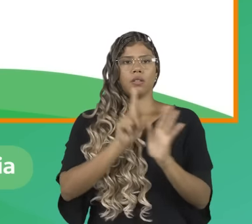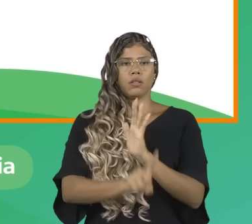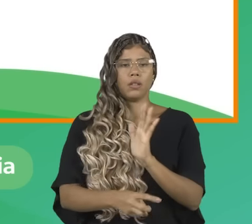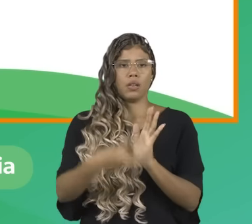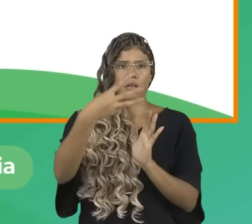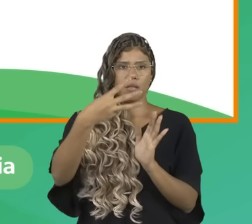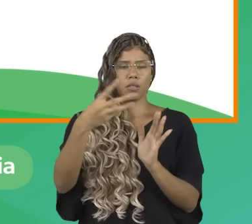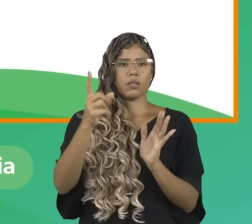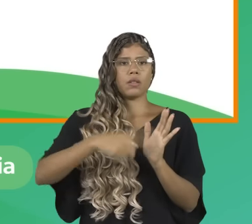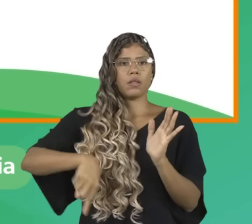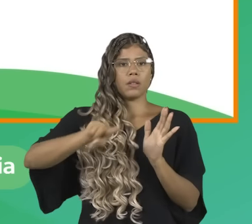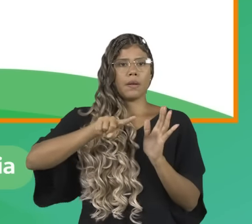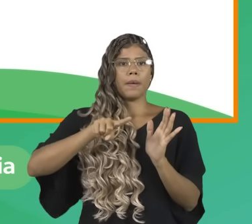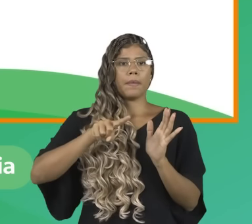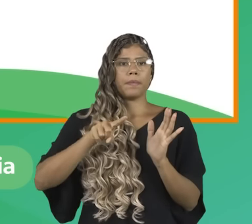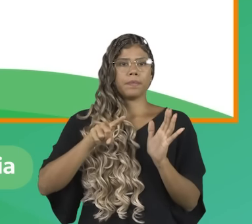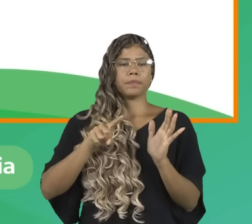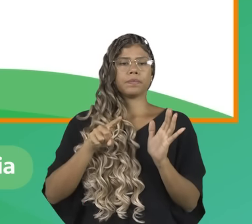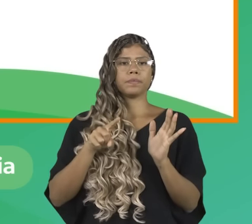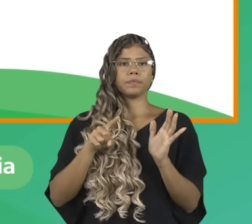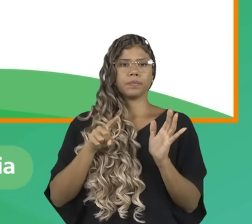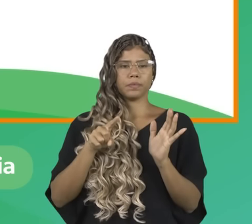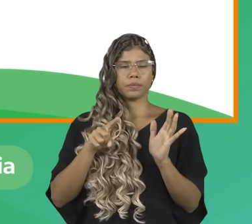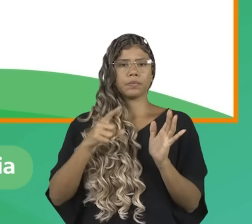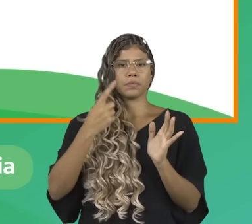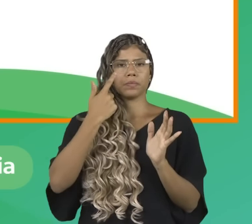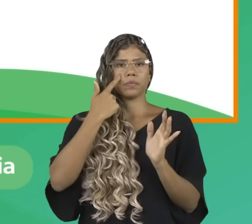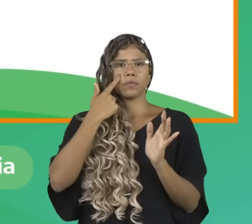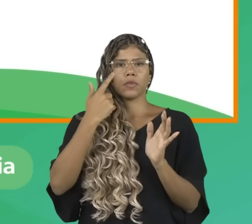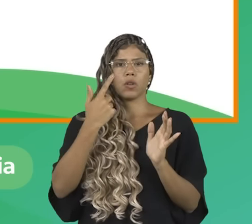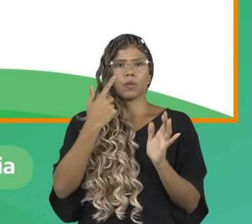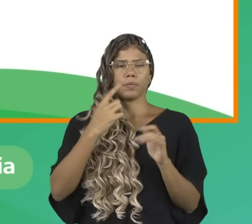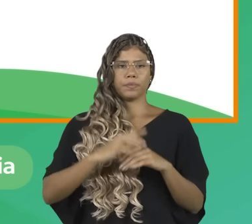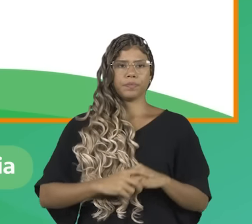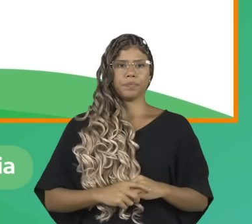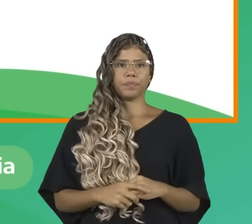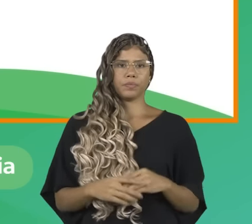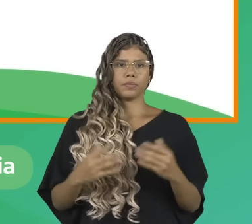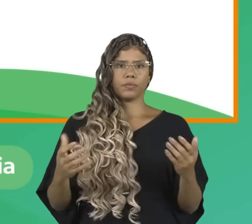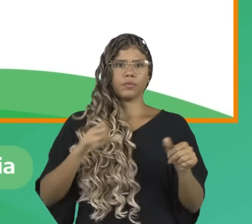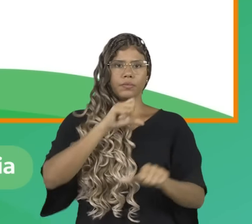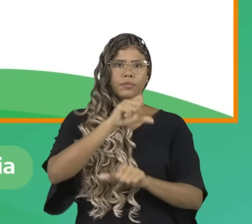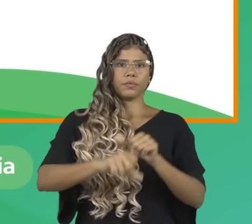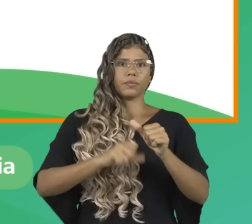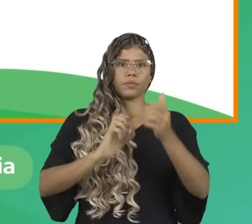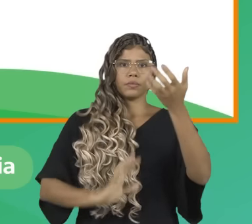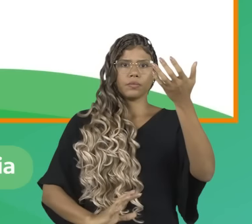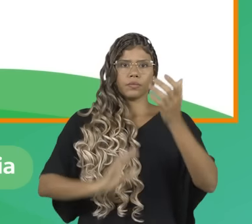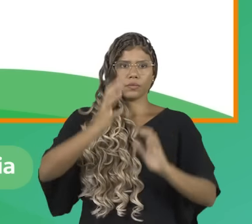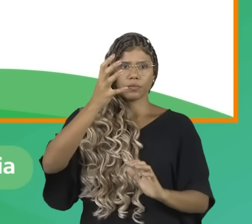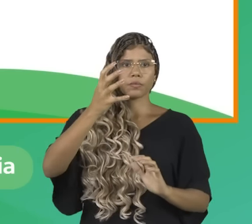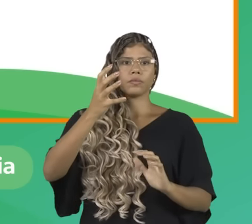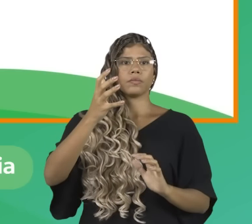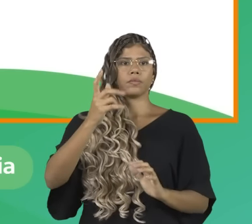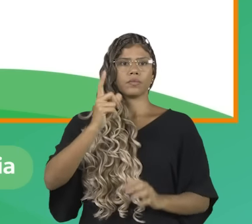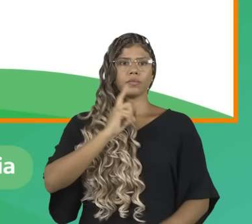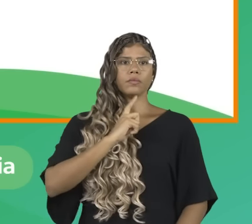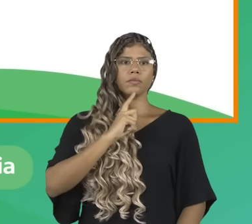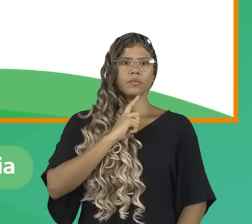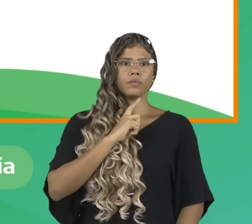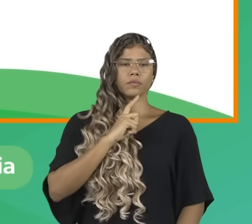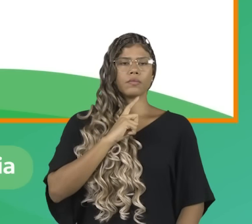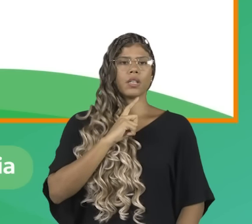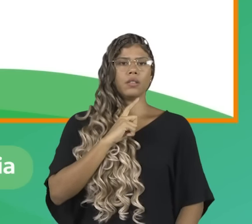climática. A primeira é o seguinte: as mudanças climáticas estão ocorrendo e já é possível notar algumas modificações que provavelmente relacionam-se com a ação do